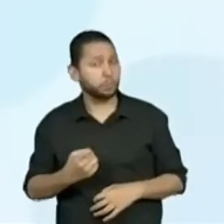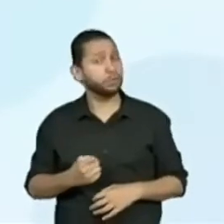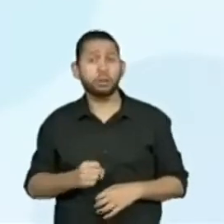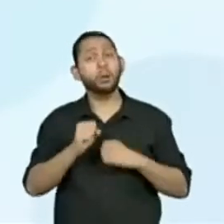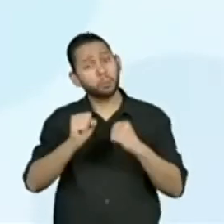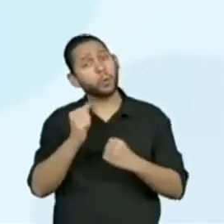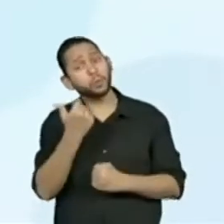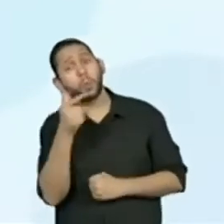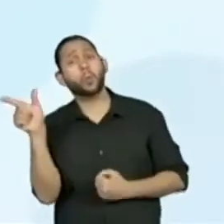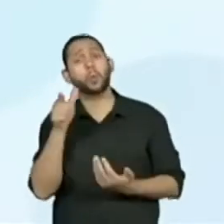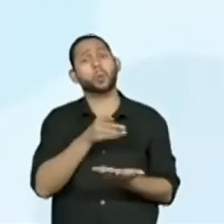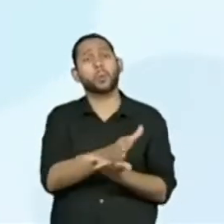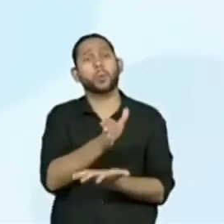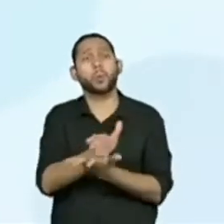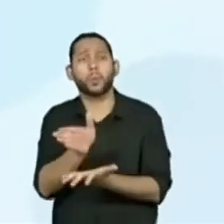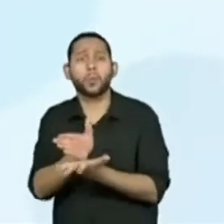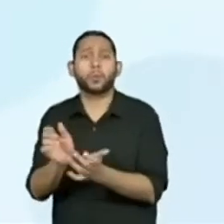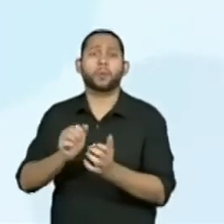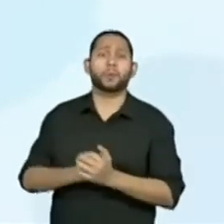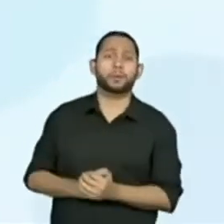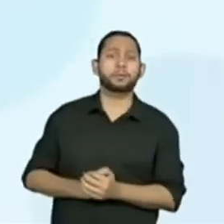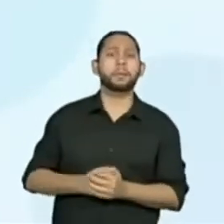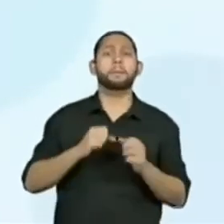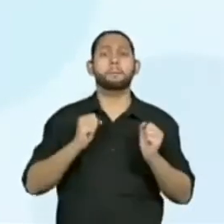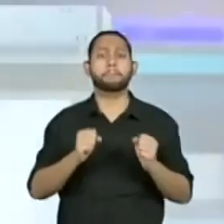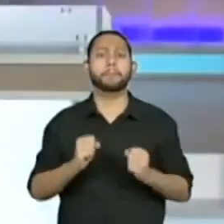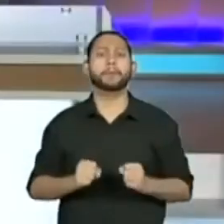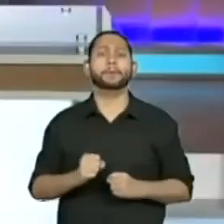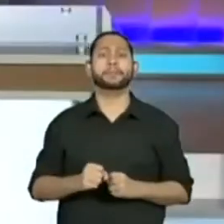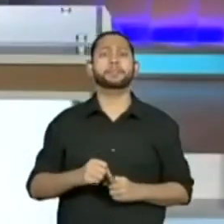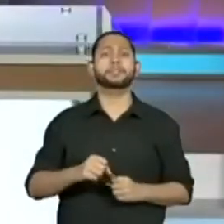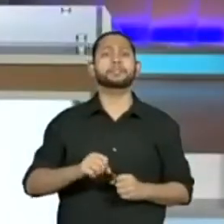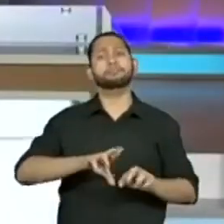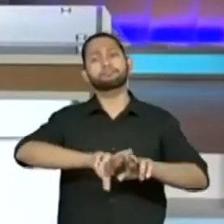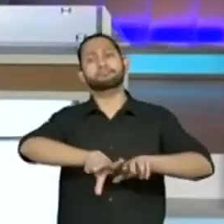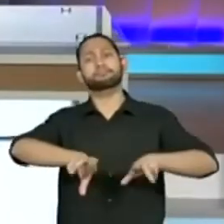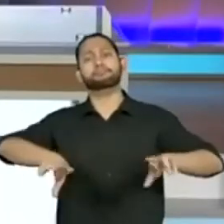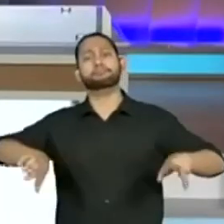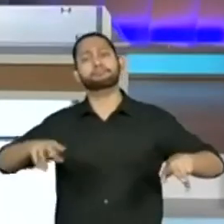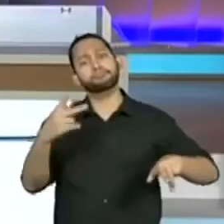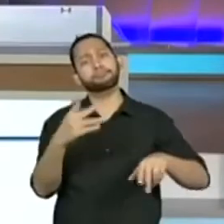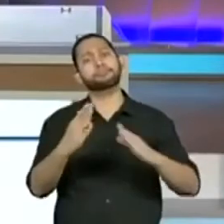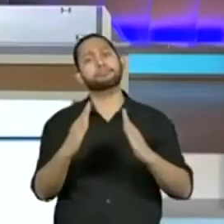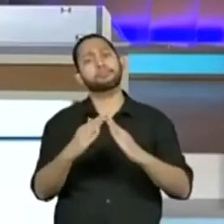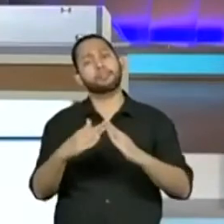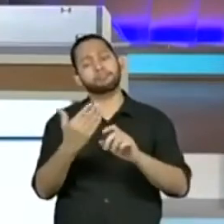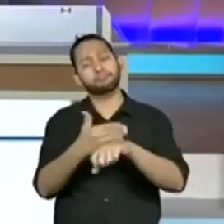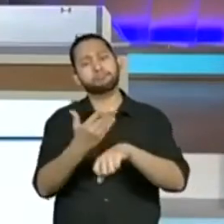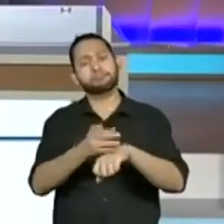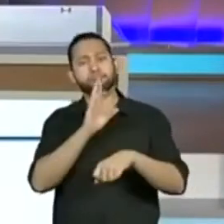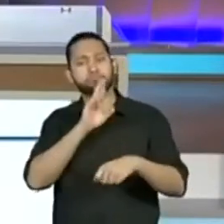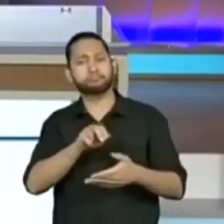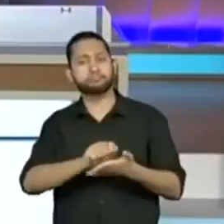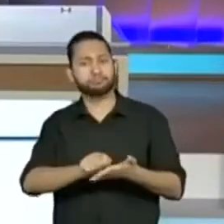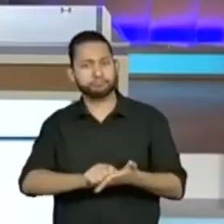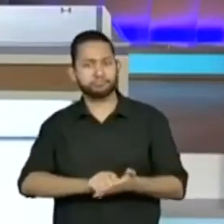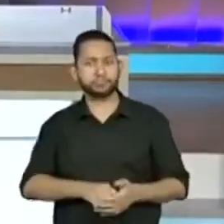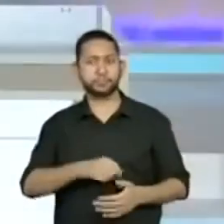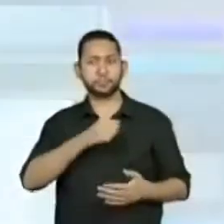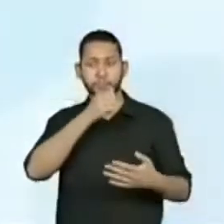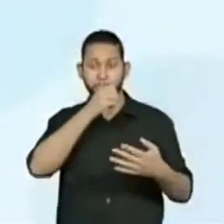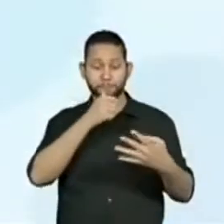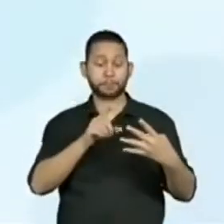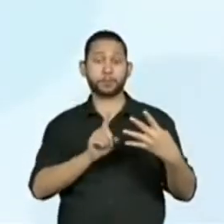a única opção. Você pode realizar outras opções em casa, certo? Aqui a gente tem mais